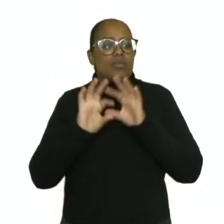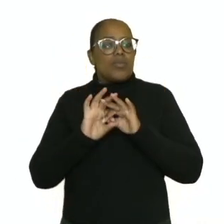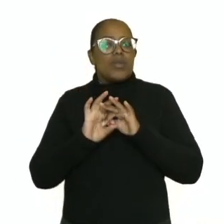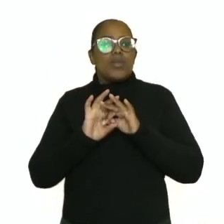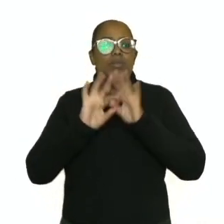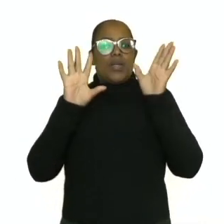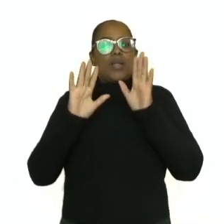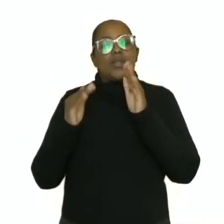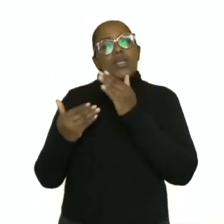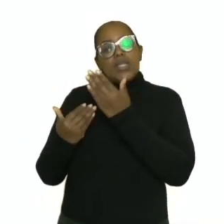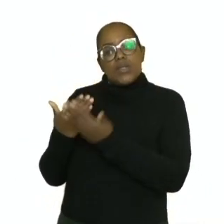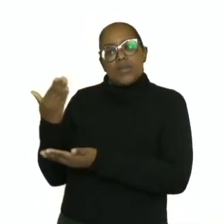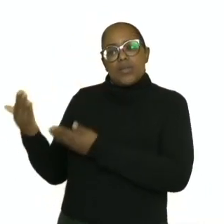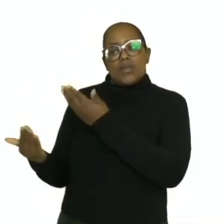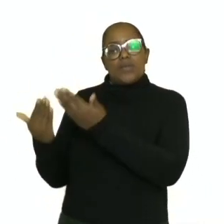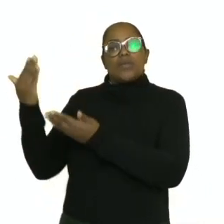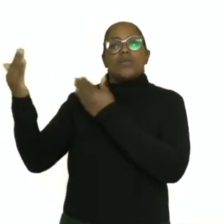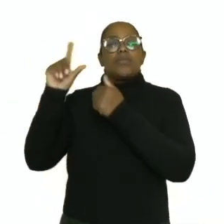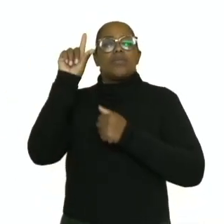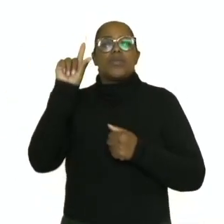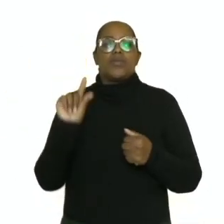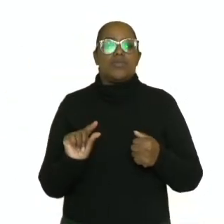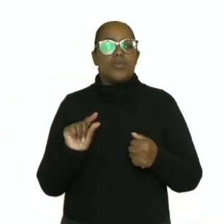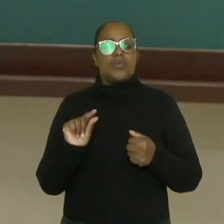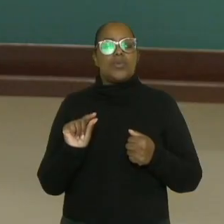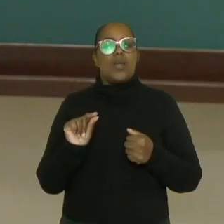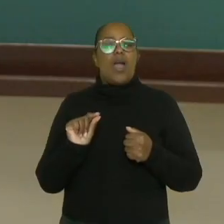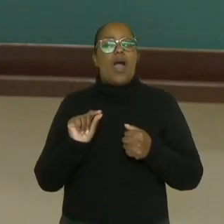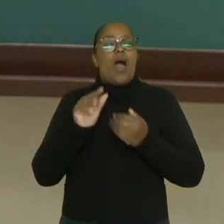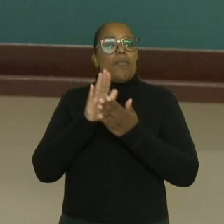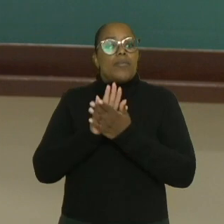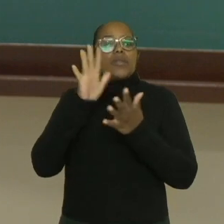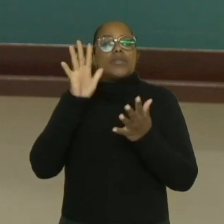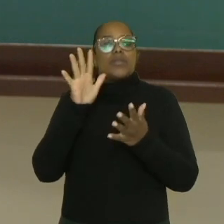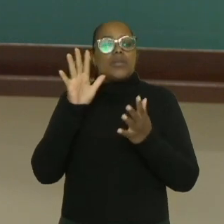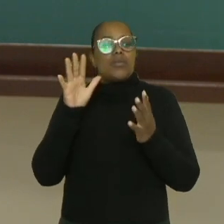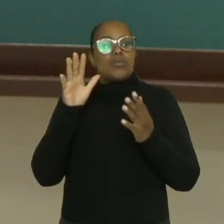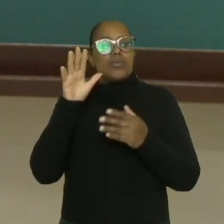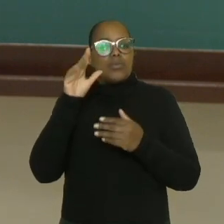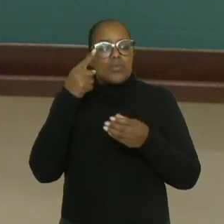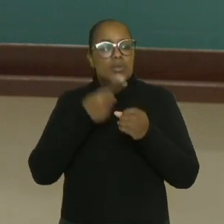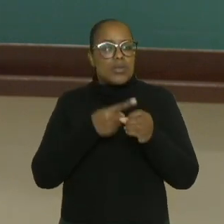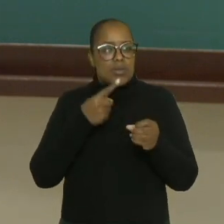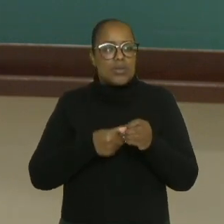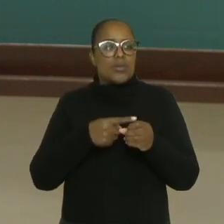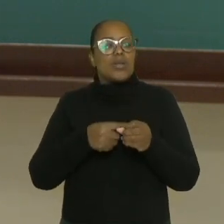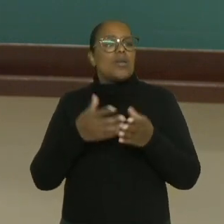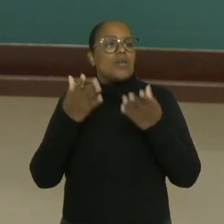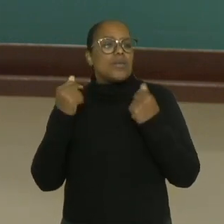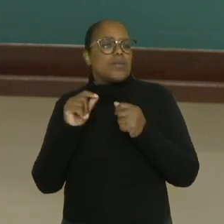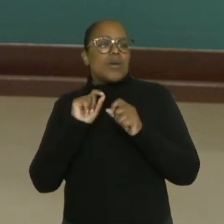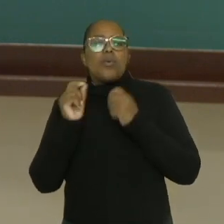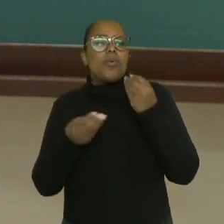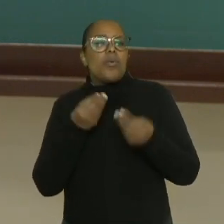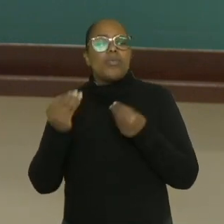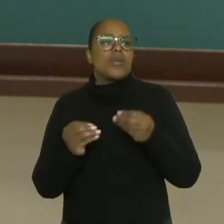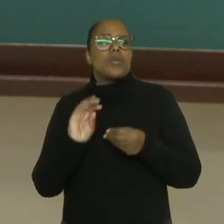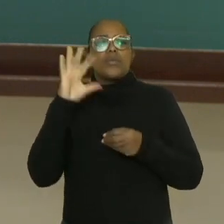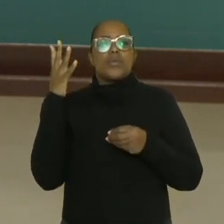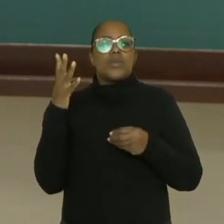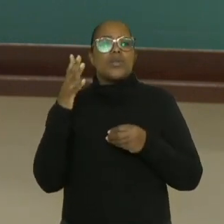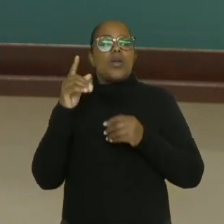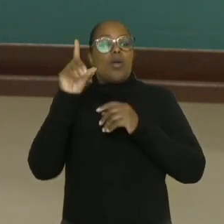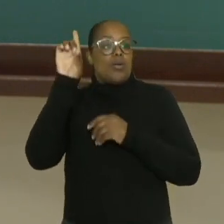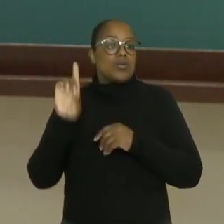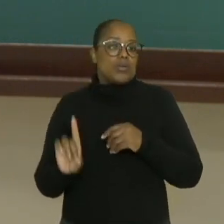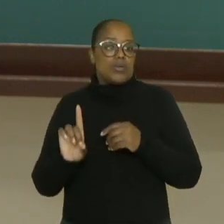que serviam para diminuir a pressão popular sobre o Estado. Vamos ver mais ou menos como é que isso aconteceu. Os